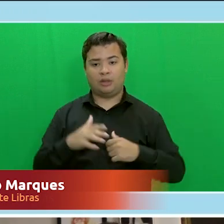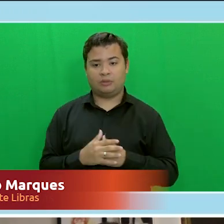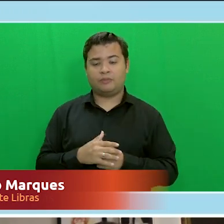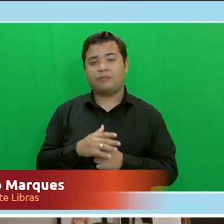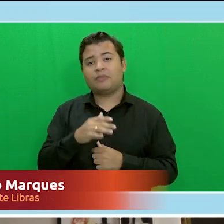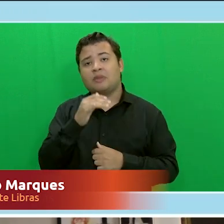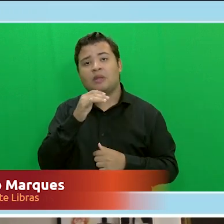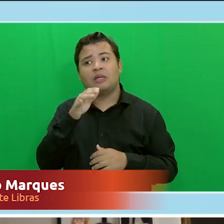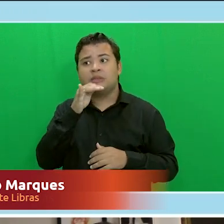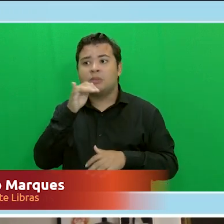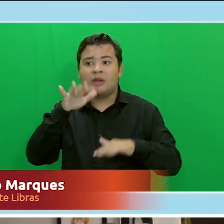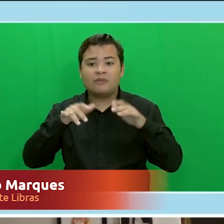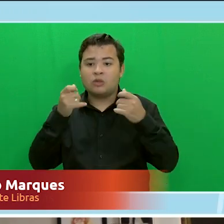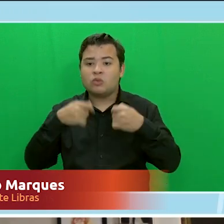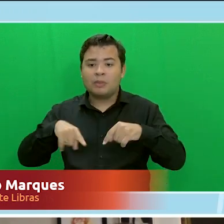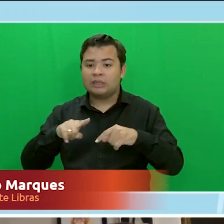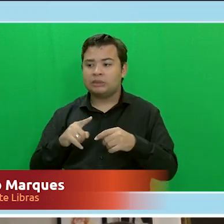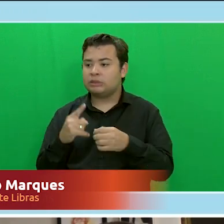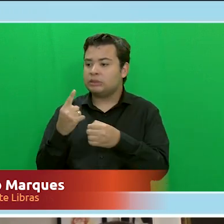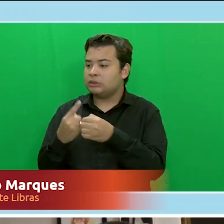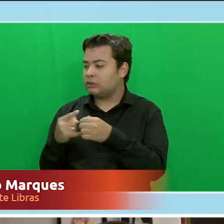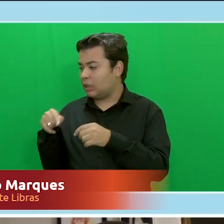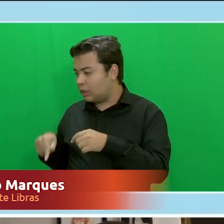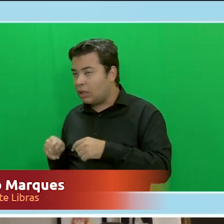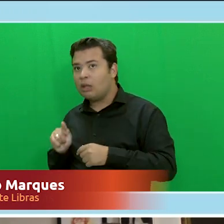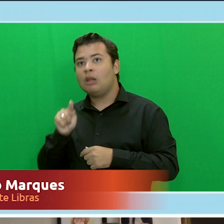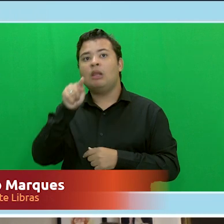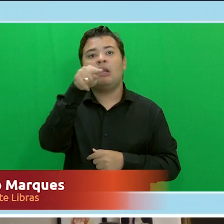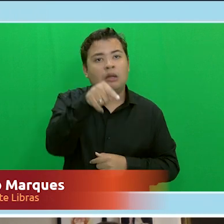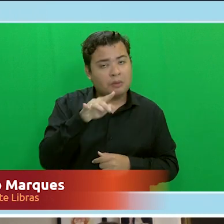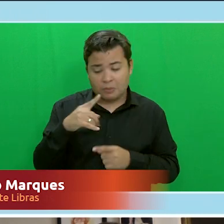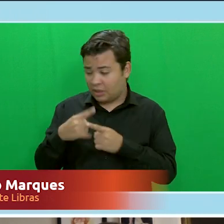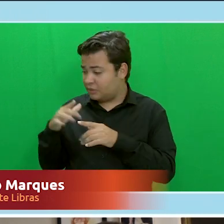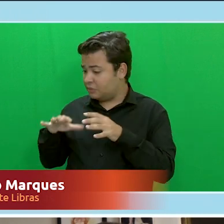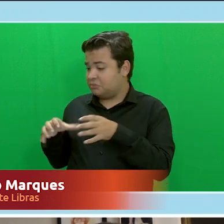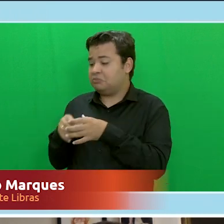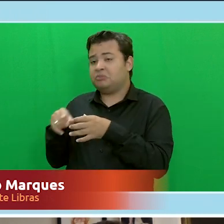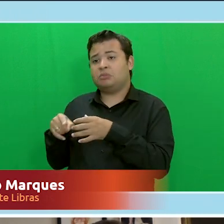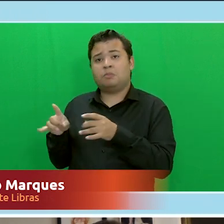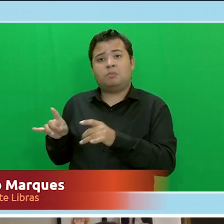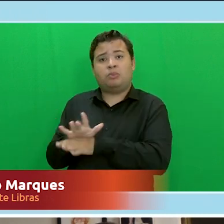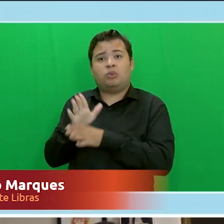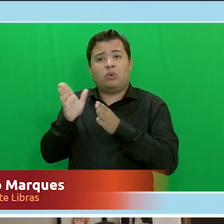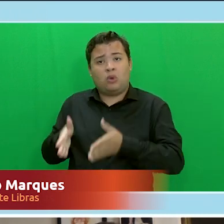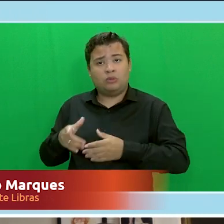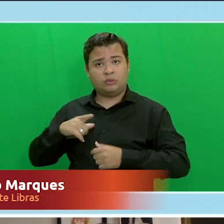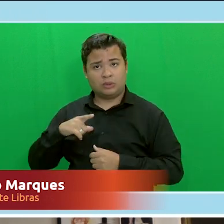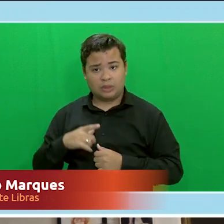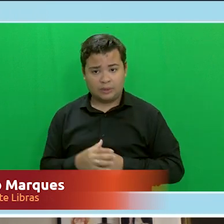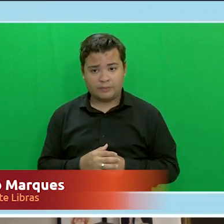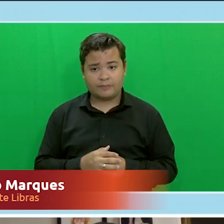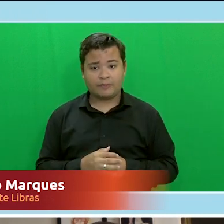não precisa ficar andando na cidade toda. E aí, esse centro inicial, há um